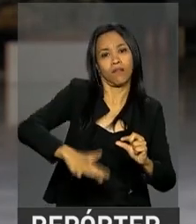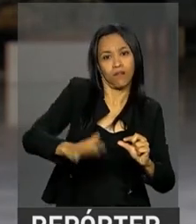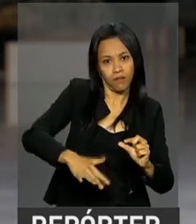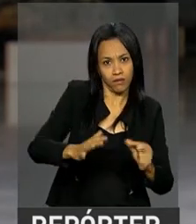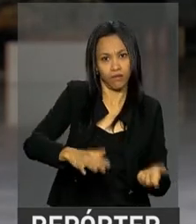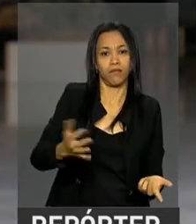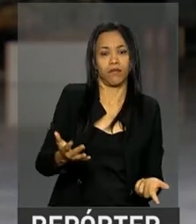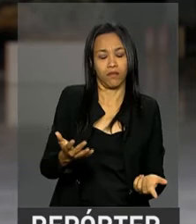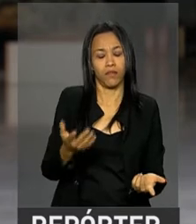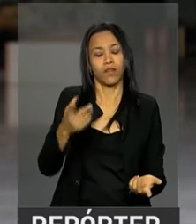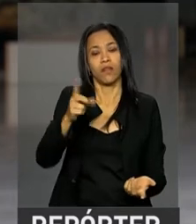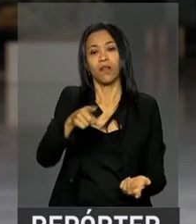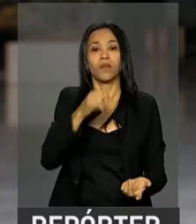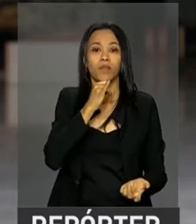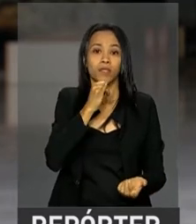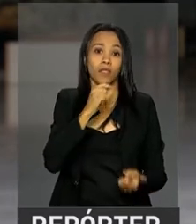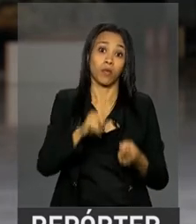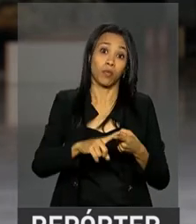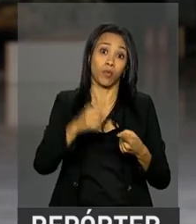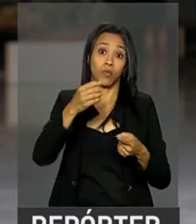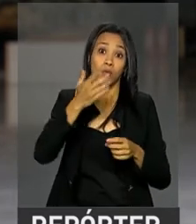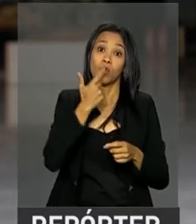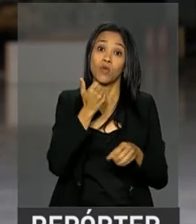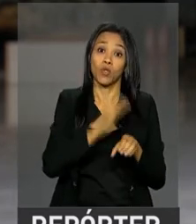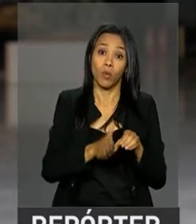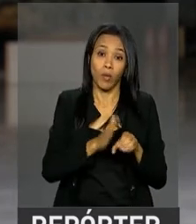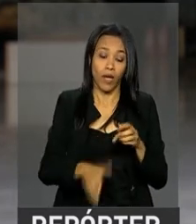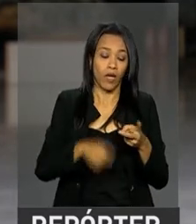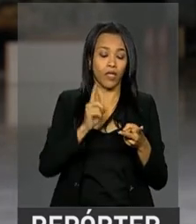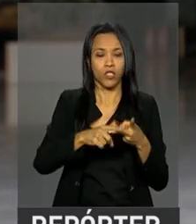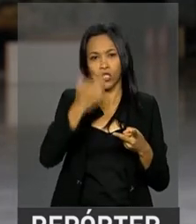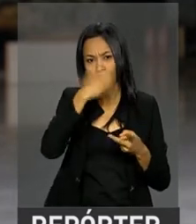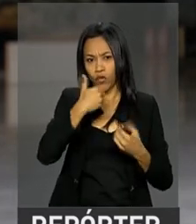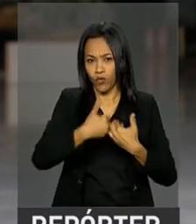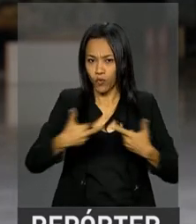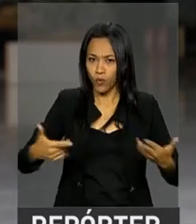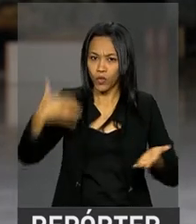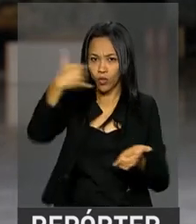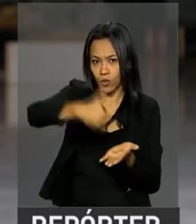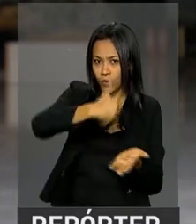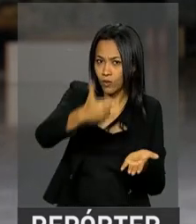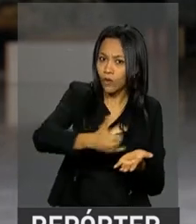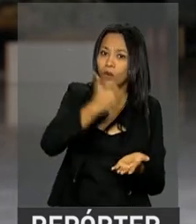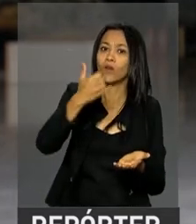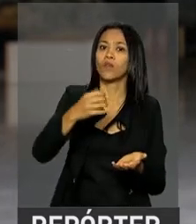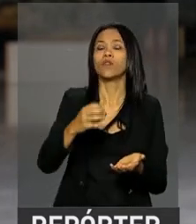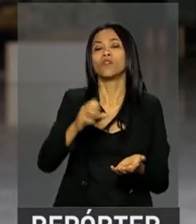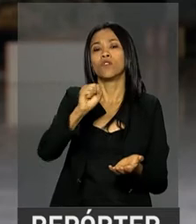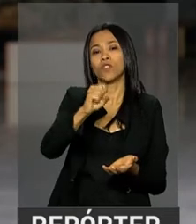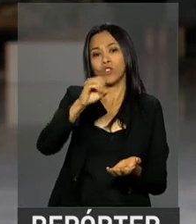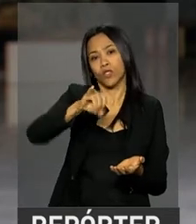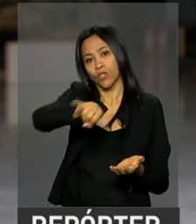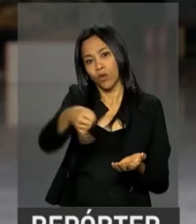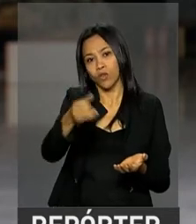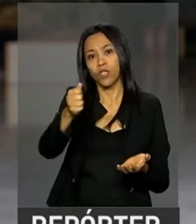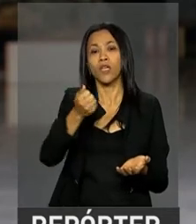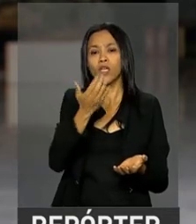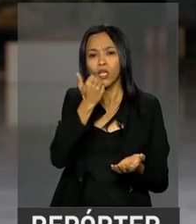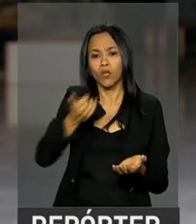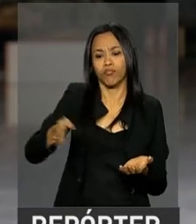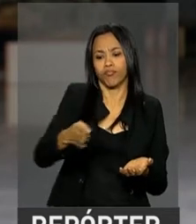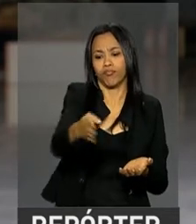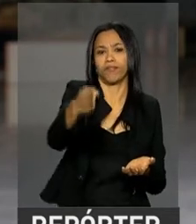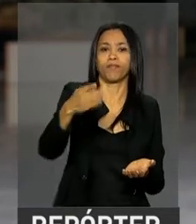destaque para a queda nos preços do tomate das frutas óleo de soja e do pescados agora com relação aos